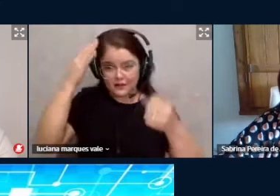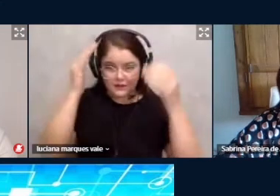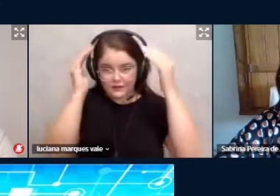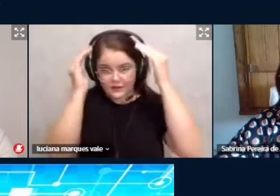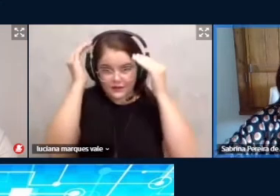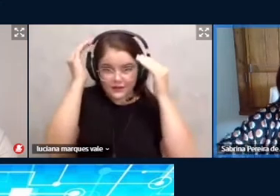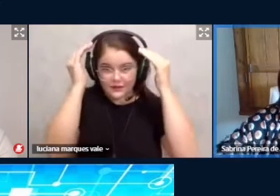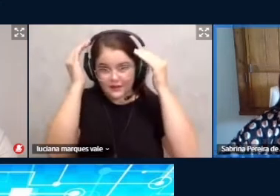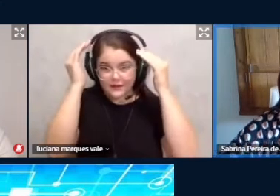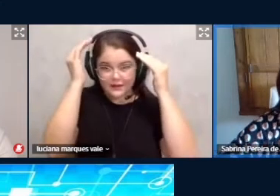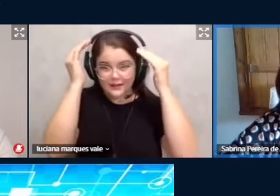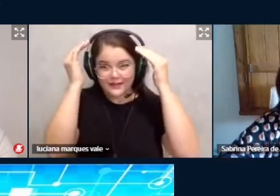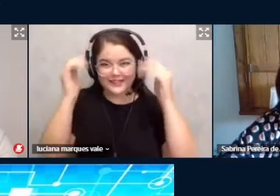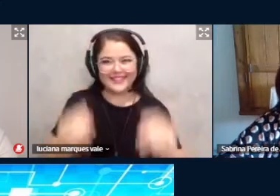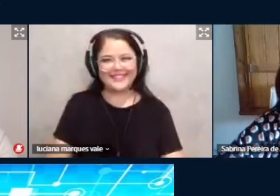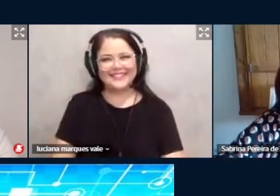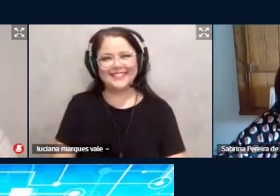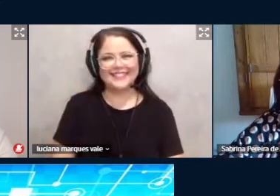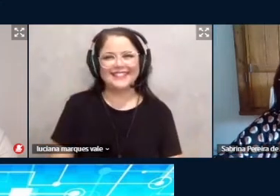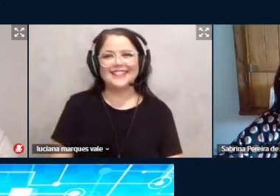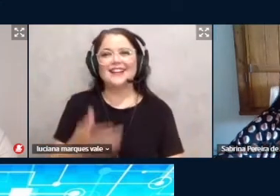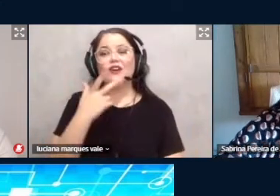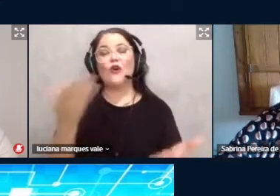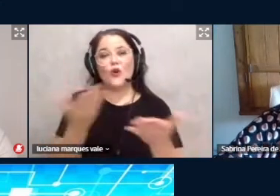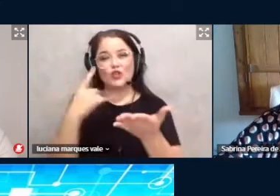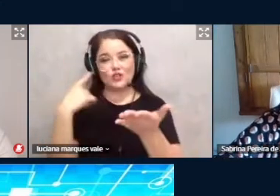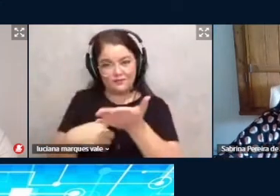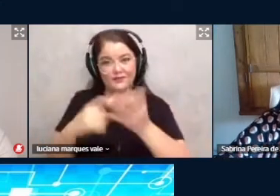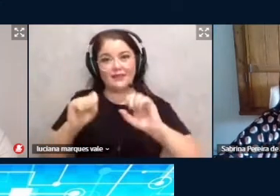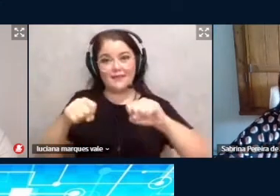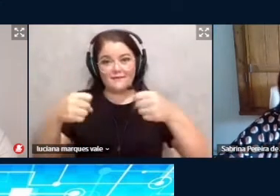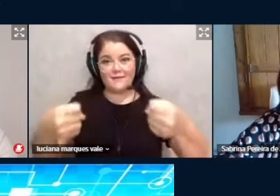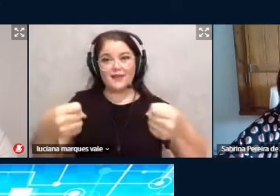torto. Eu pus hoje a defesa para,